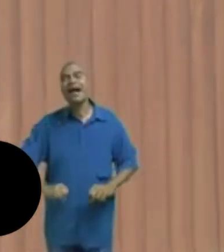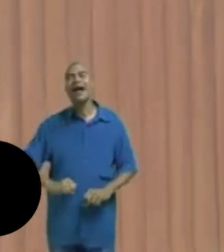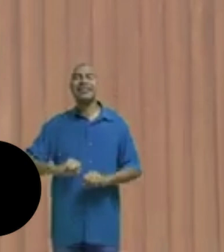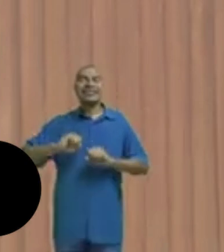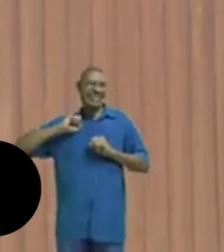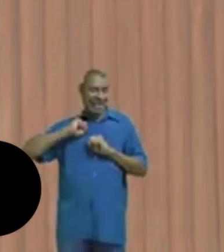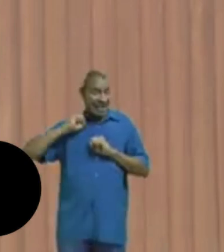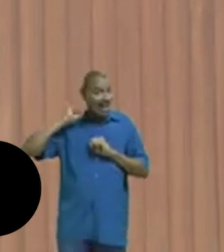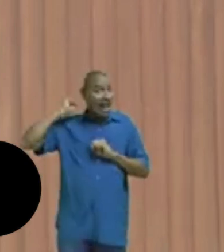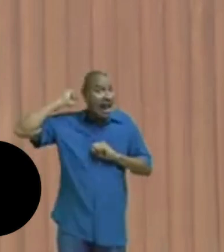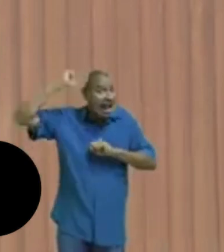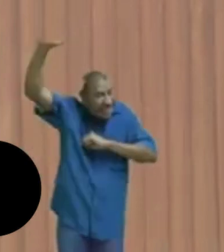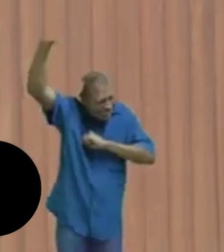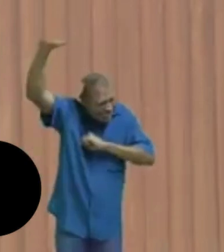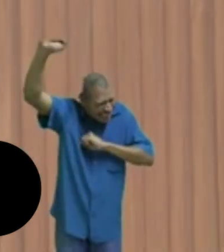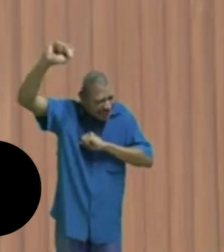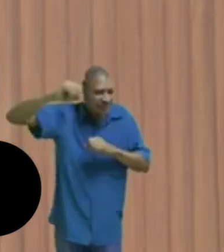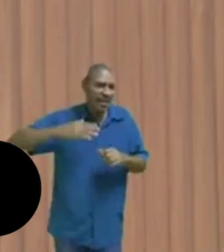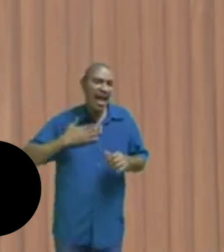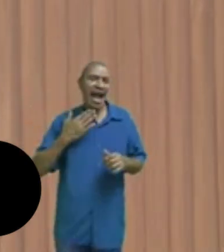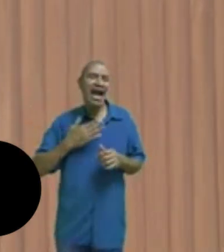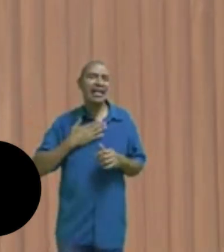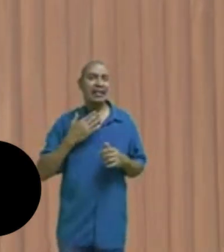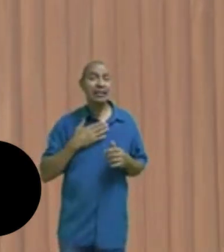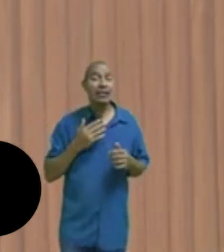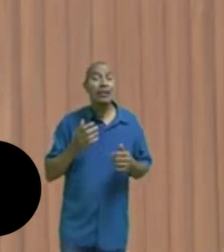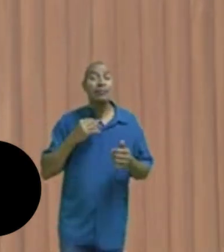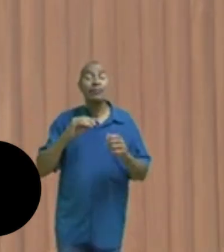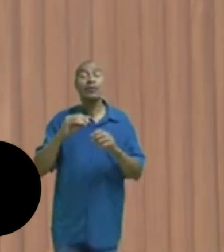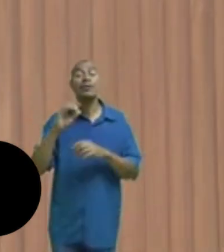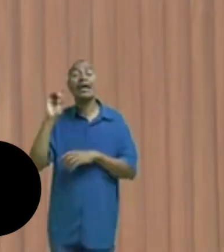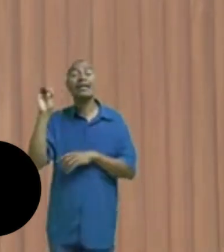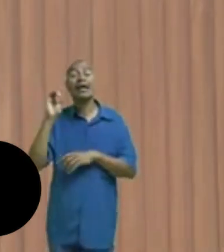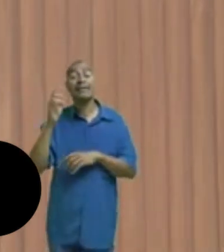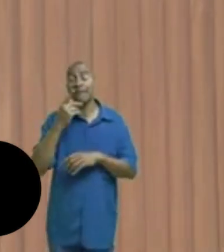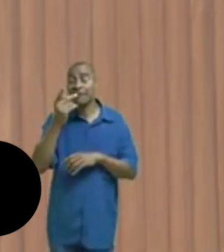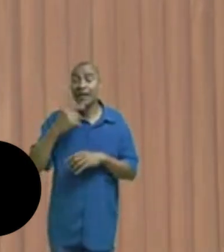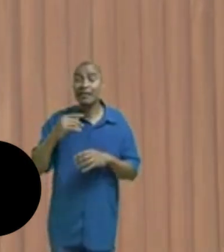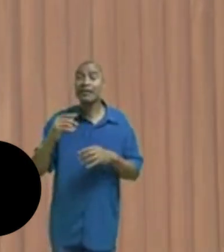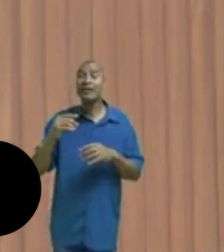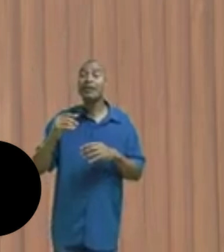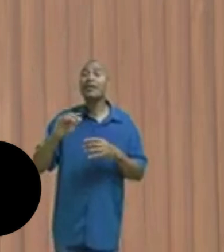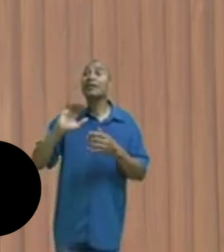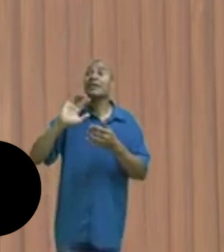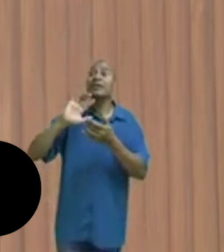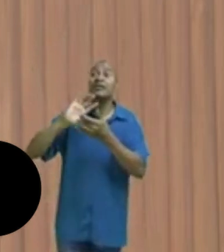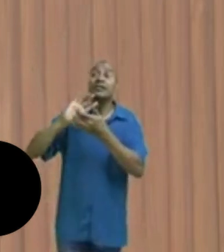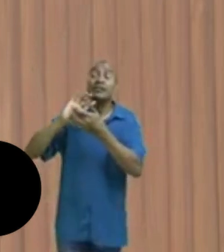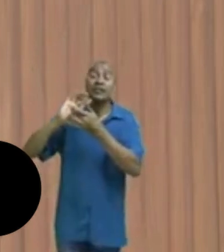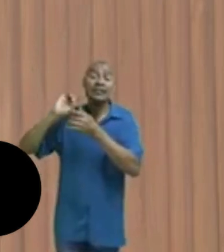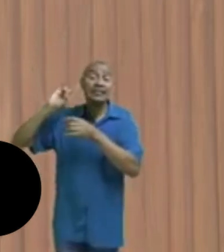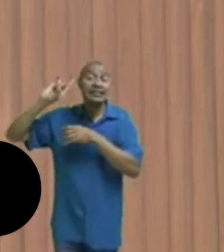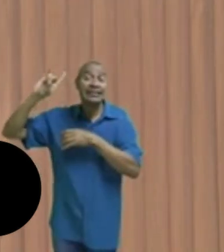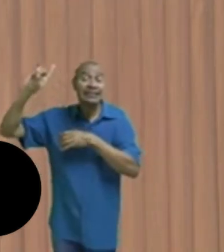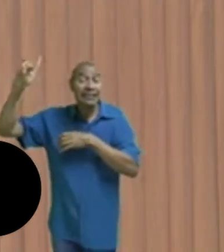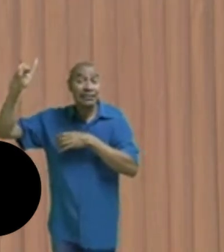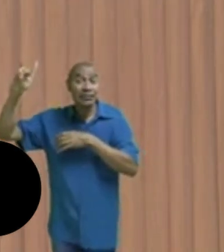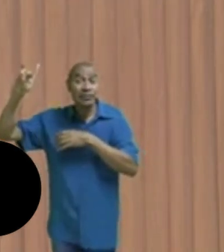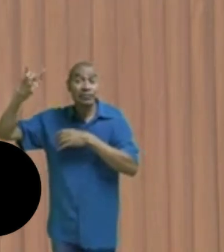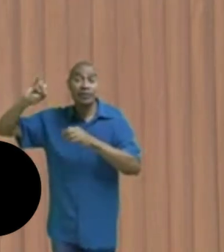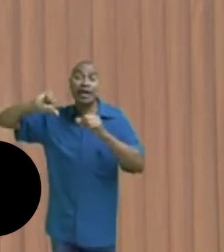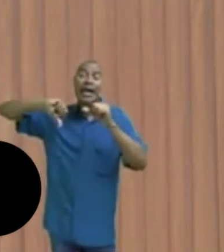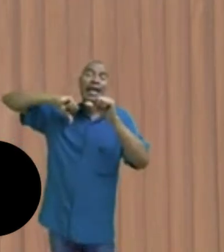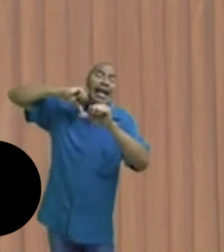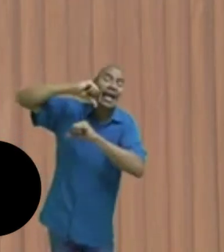da libertação, quando o cantor diz, quando o Senhor restaurou a nossa sorte, os nossos lábios